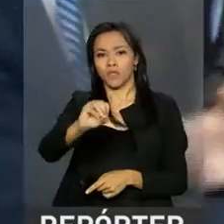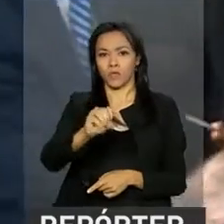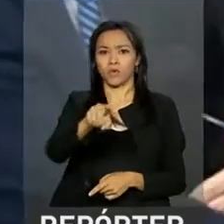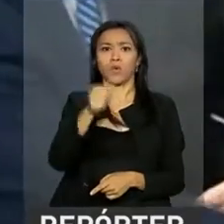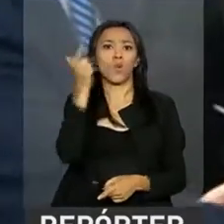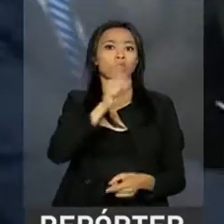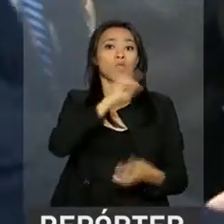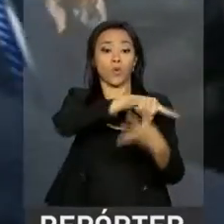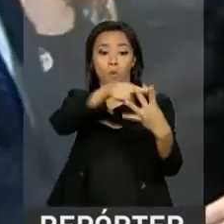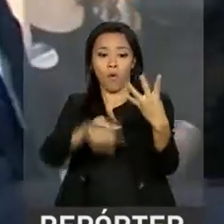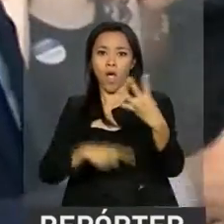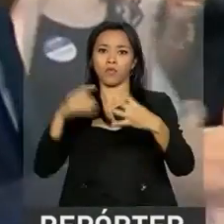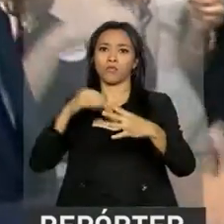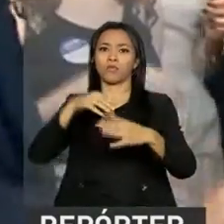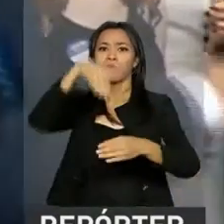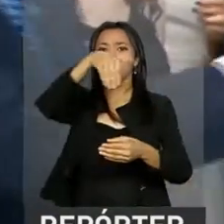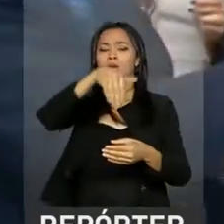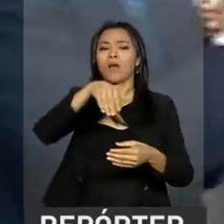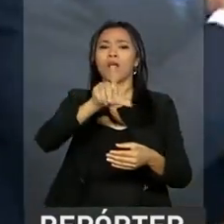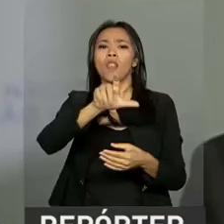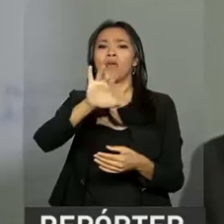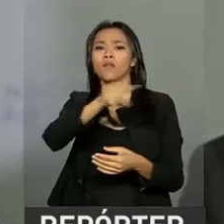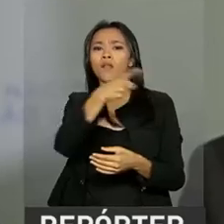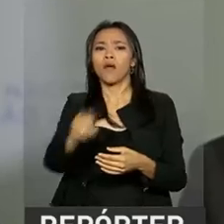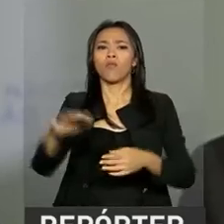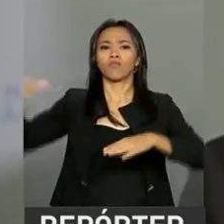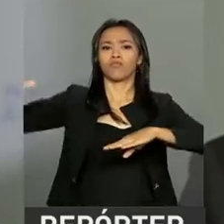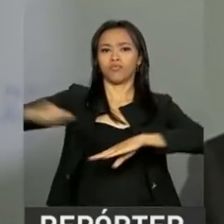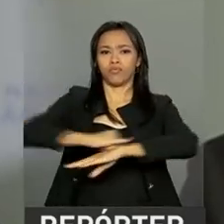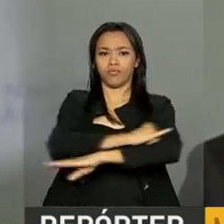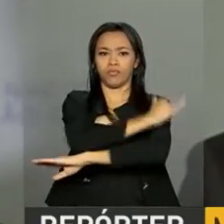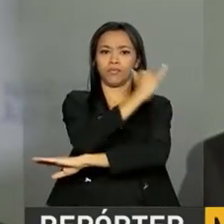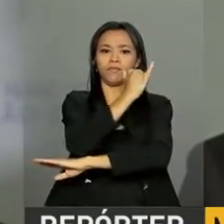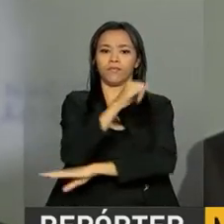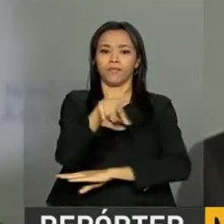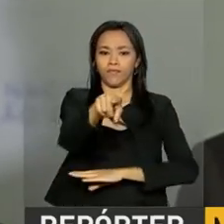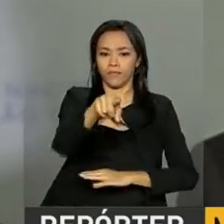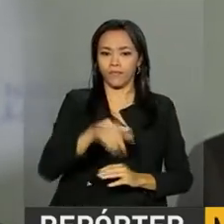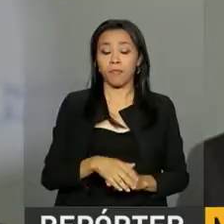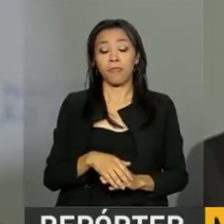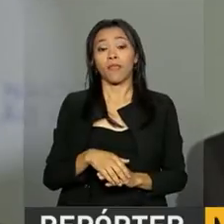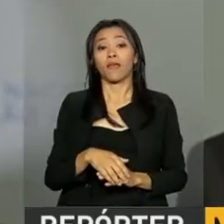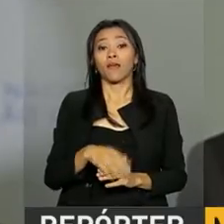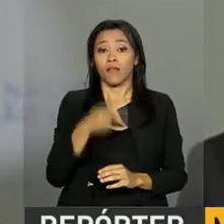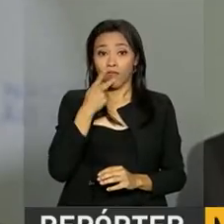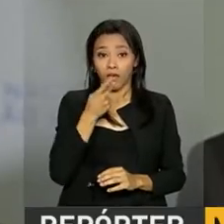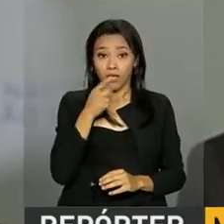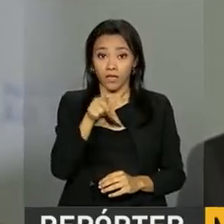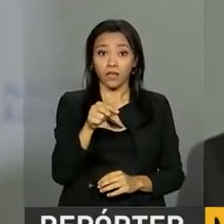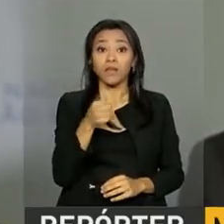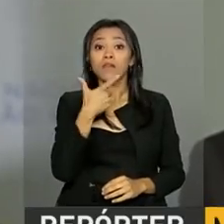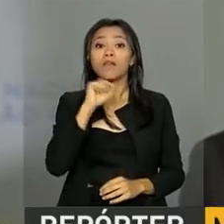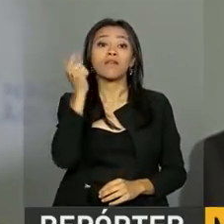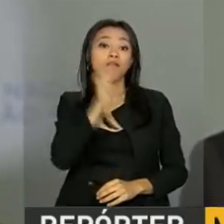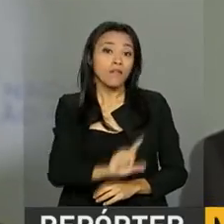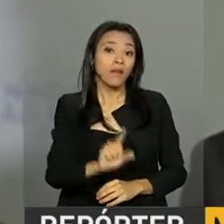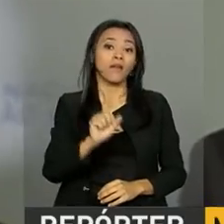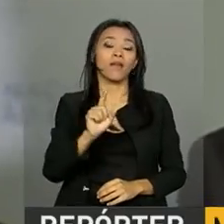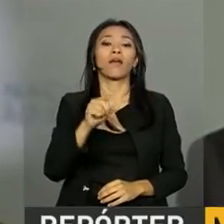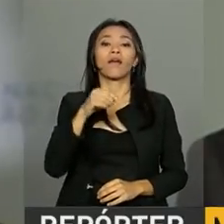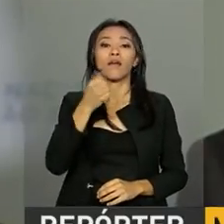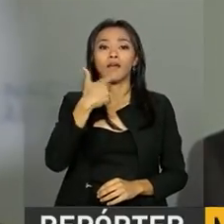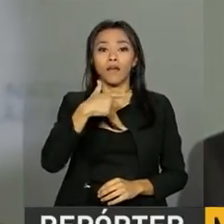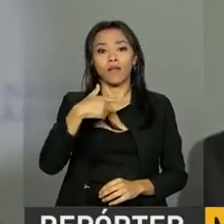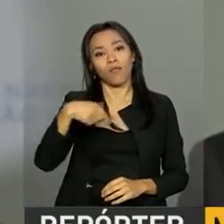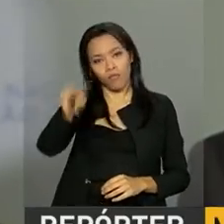quatro aeroportos realizado na Bolsa de Valores de São Paulo. Ganha principalmente o usuário da aviação civil, né, o